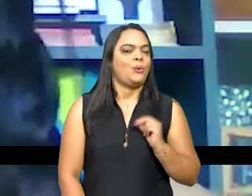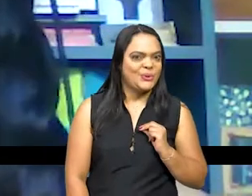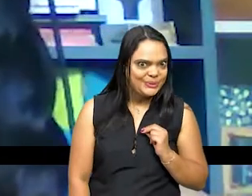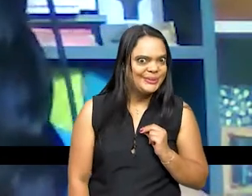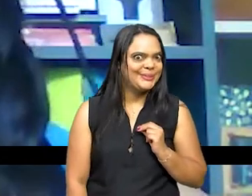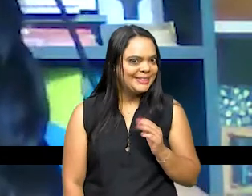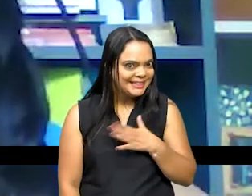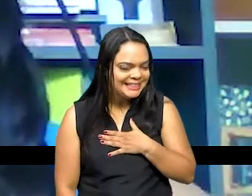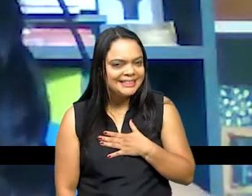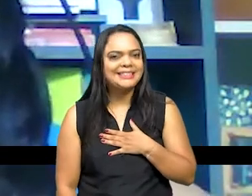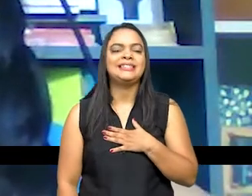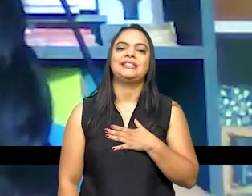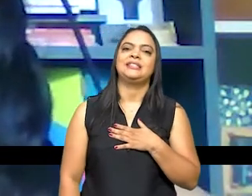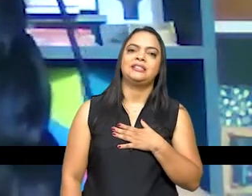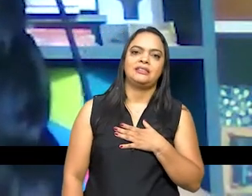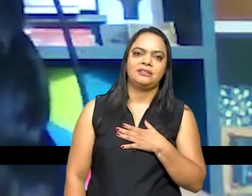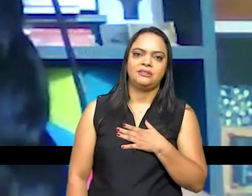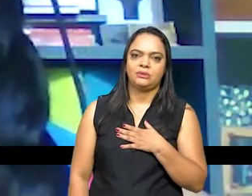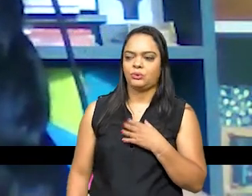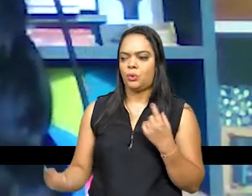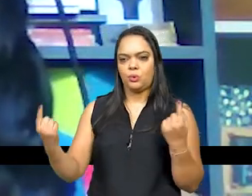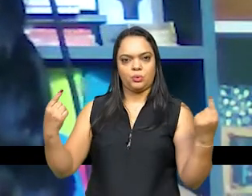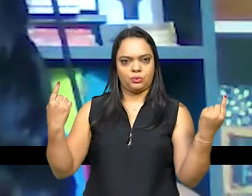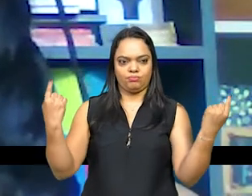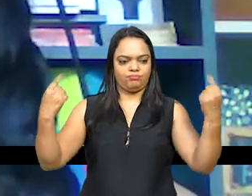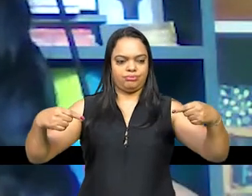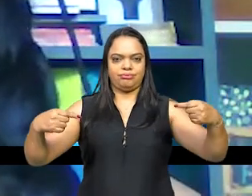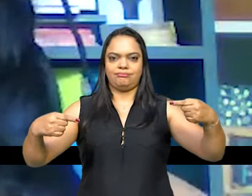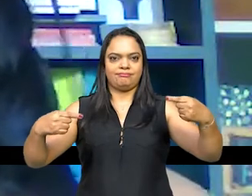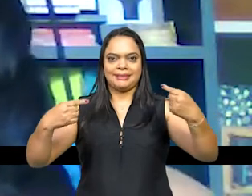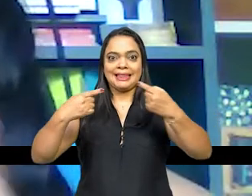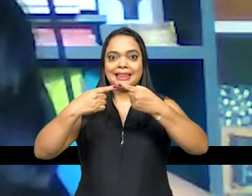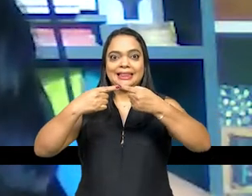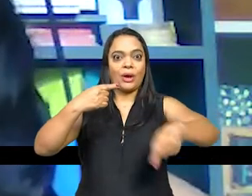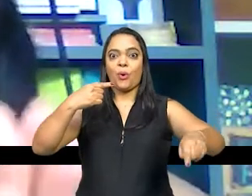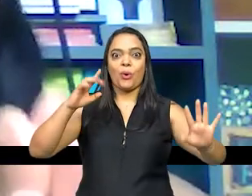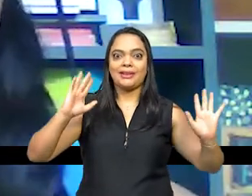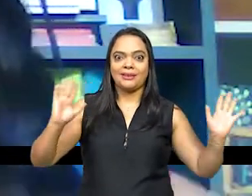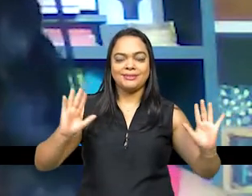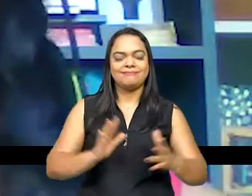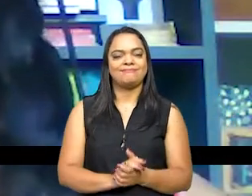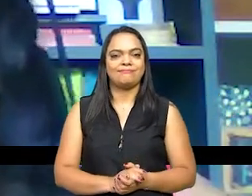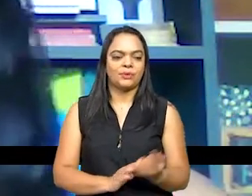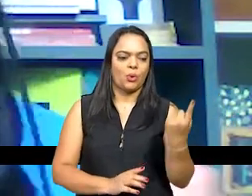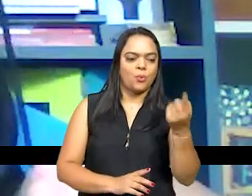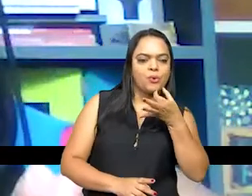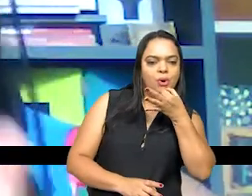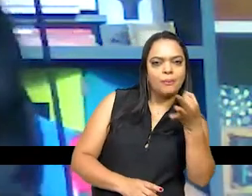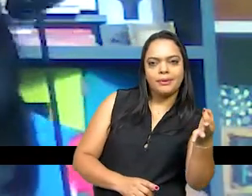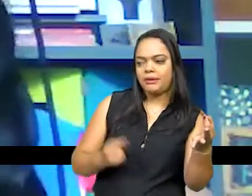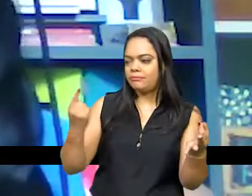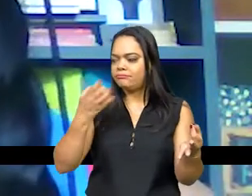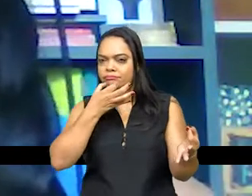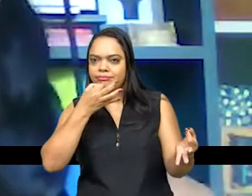tensão. Eles discordaram do início ao fim. A visão de um era,